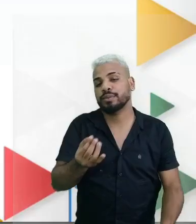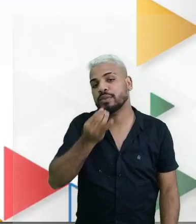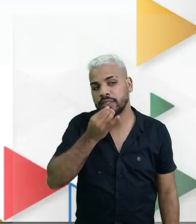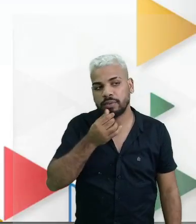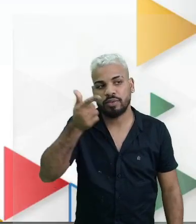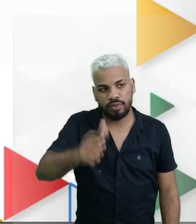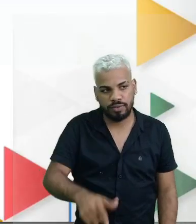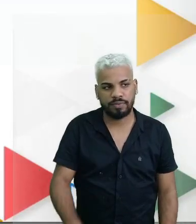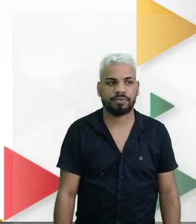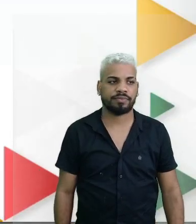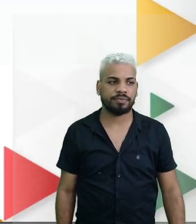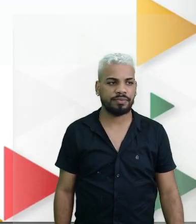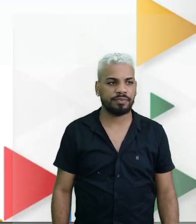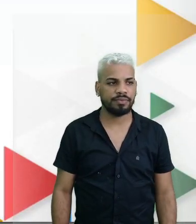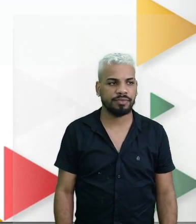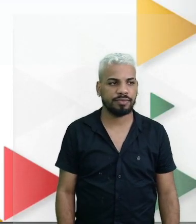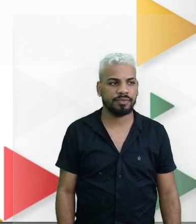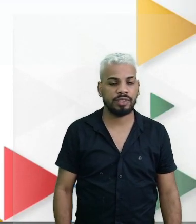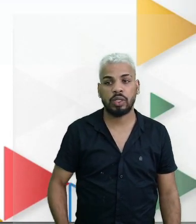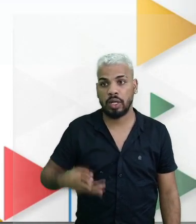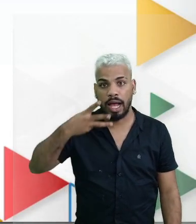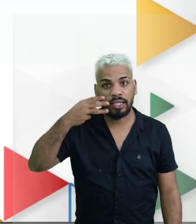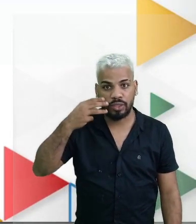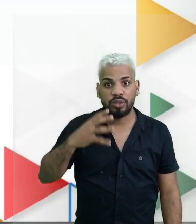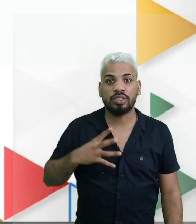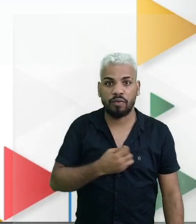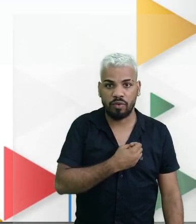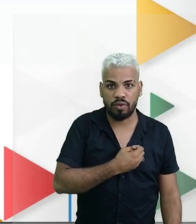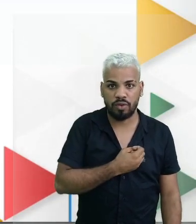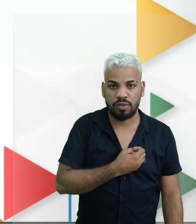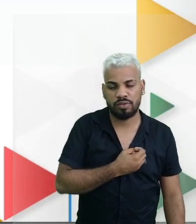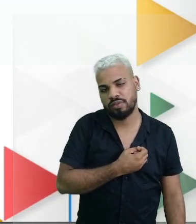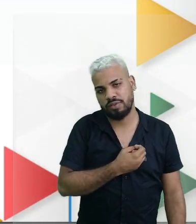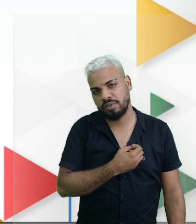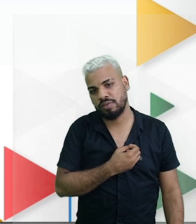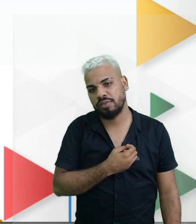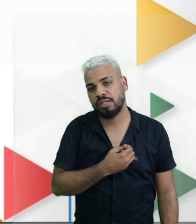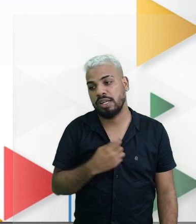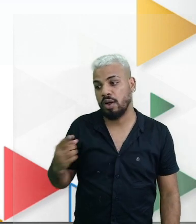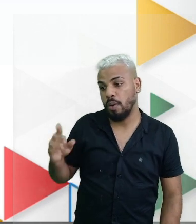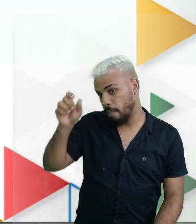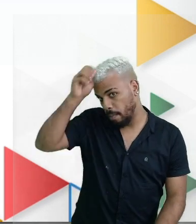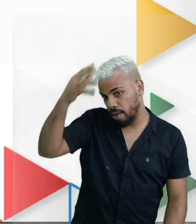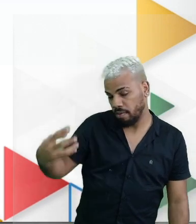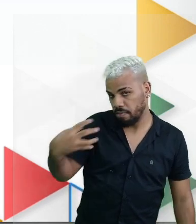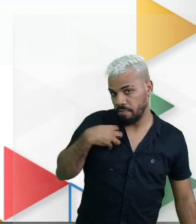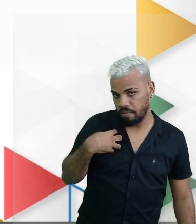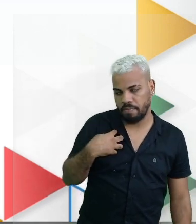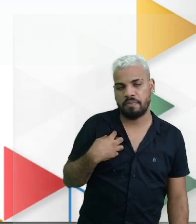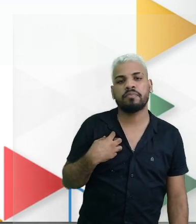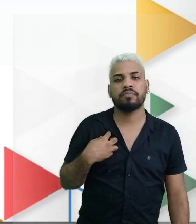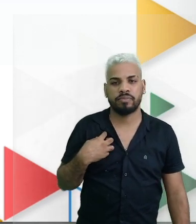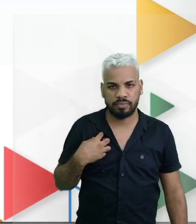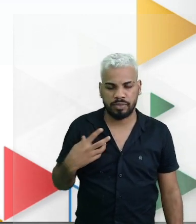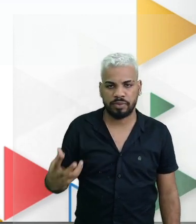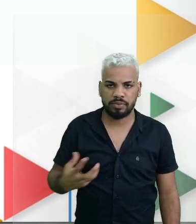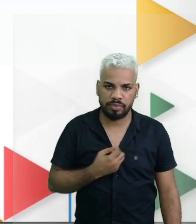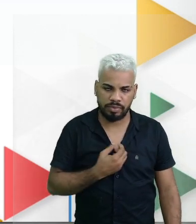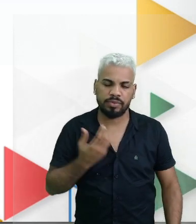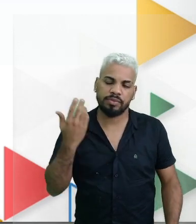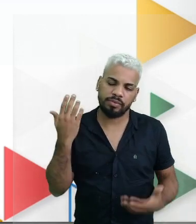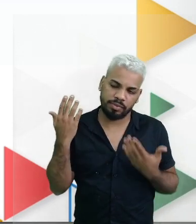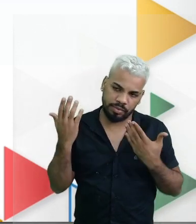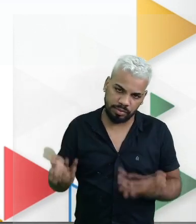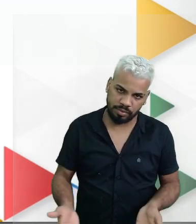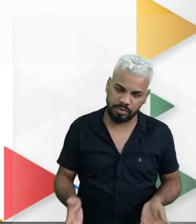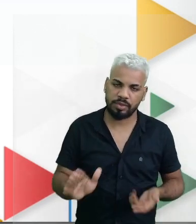uma vez na tela, o gatinho foi salvo. Ele não salvou, ele foi salvo. Pelo corpo de bombeiro é